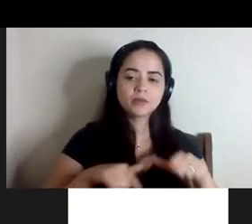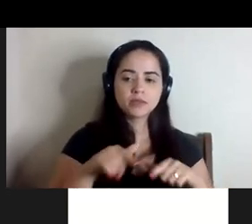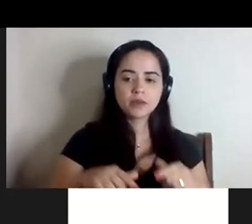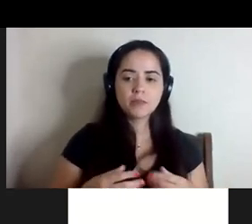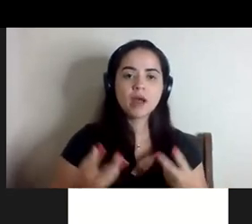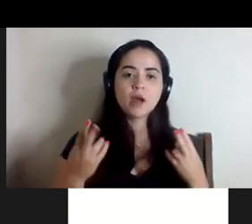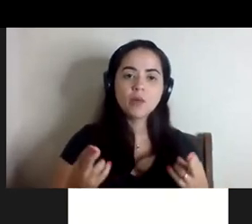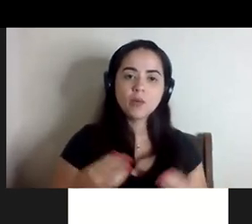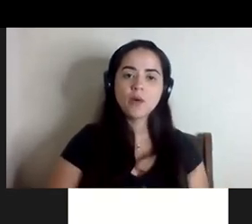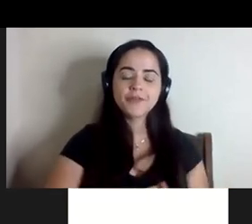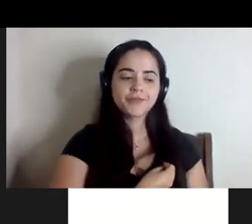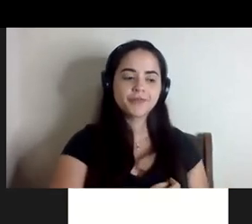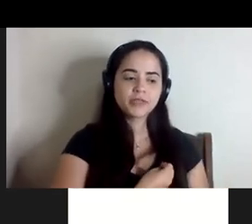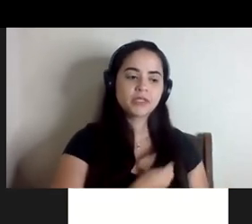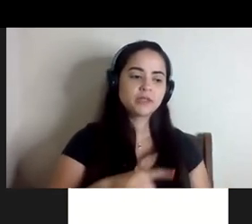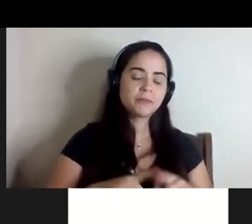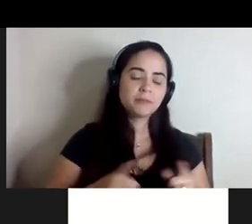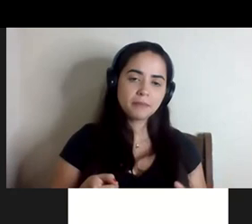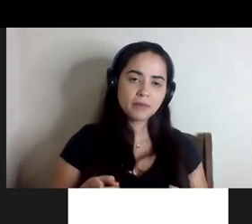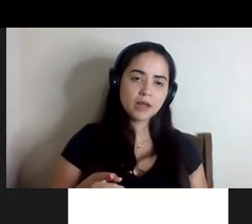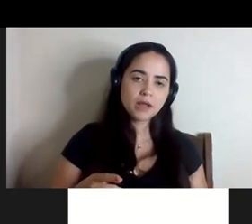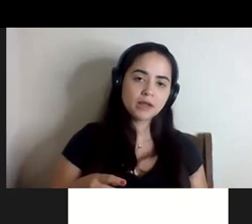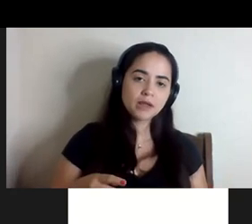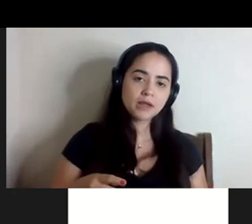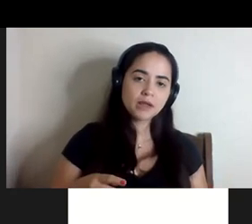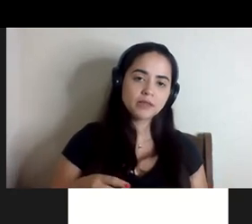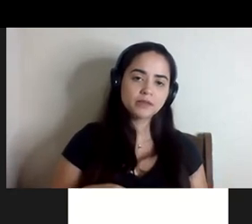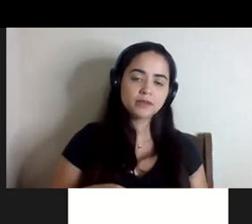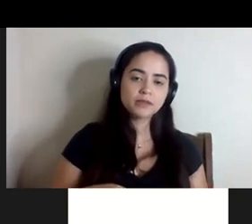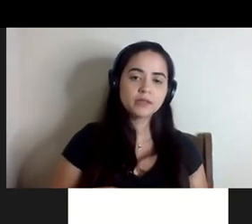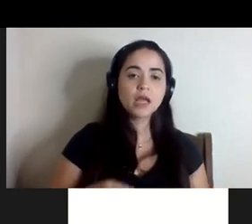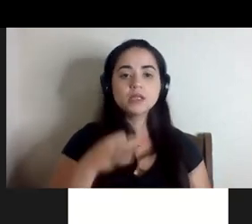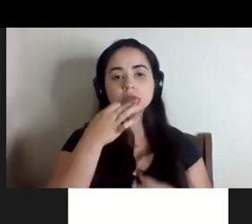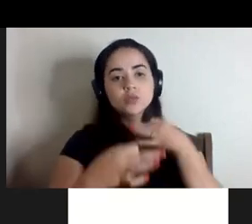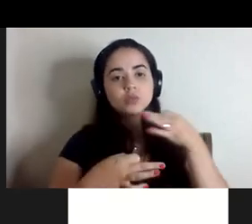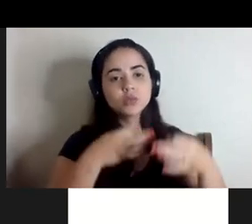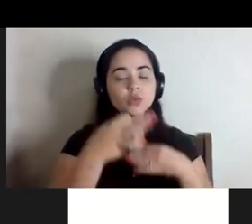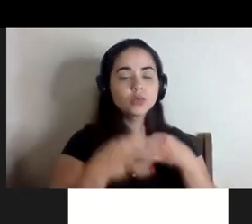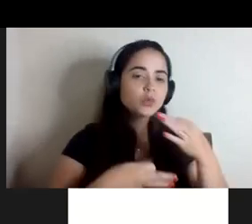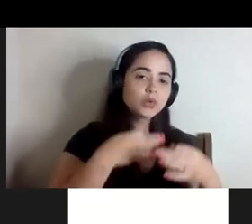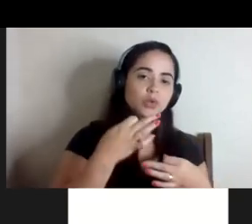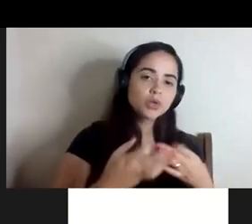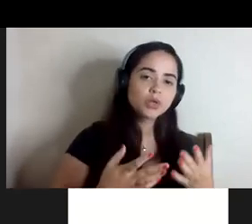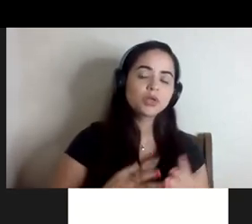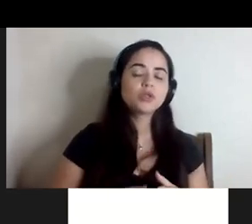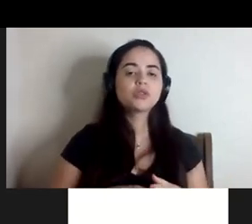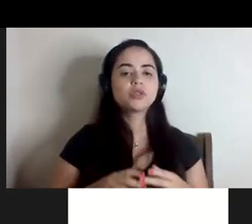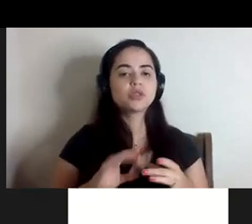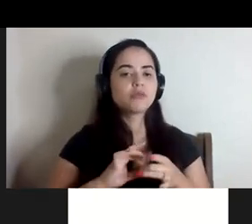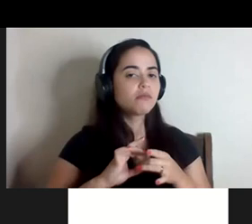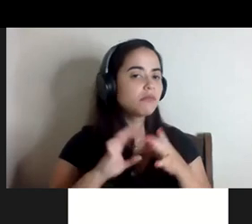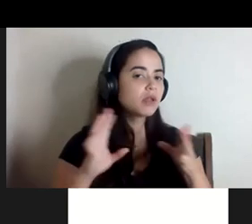vida, mas no mundo do trabalho de maneira crítica, de maneira